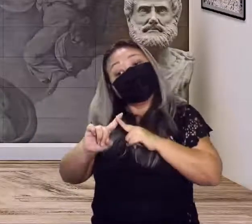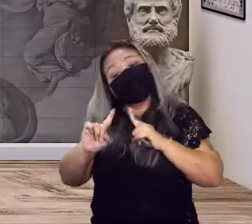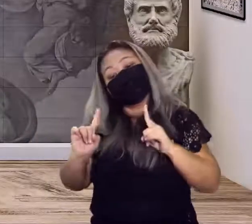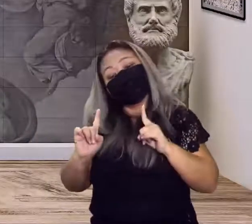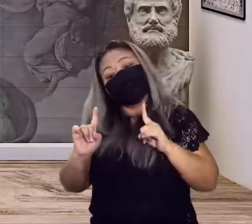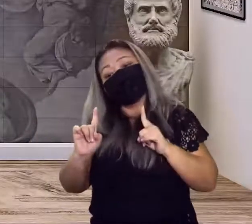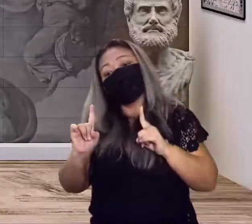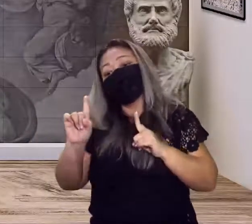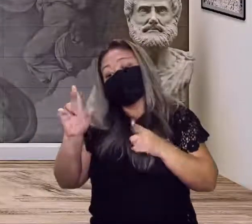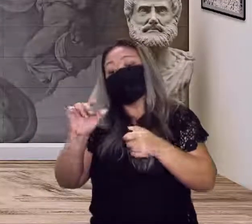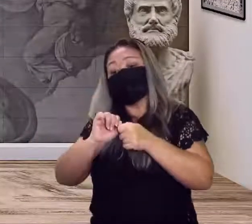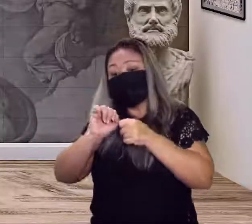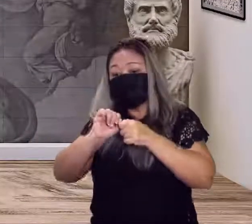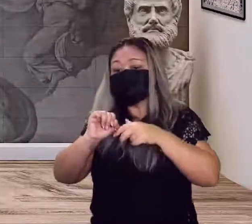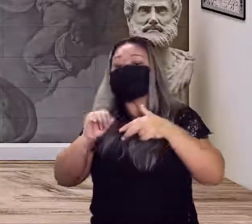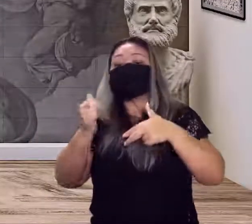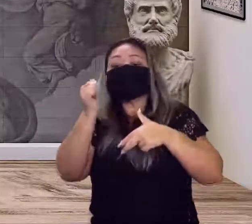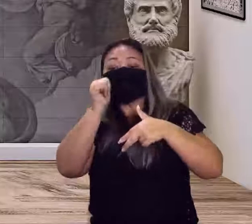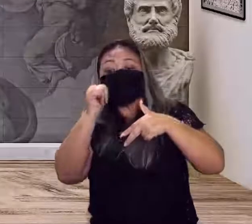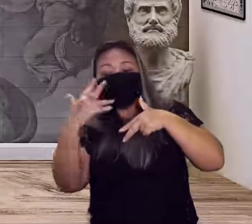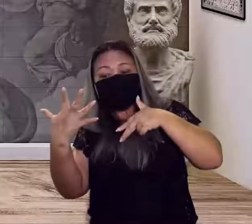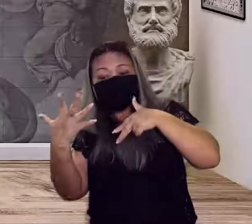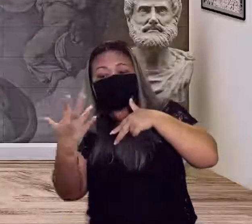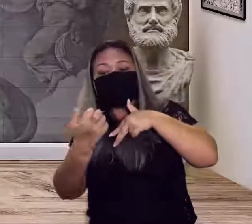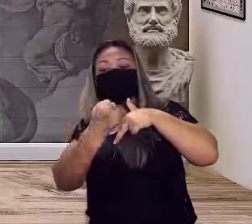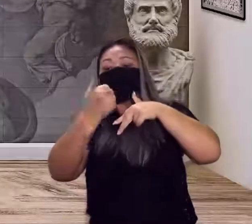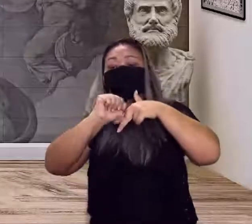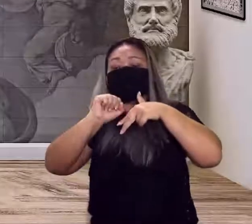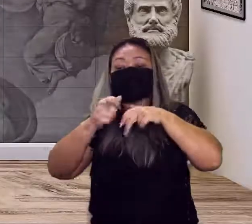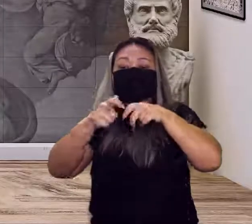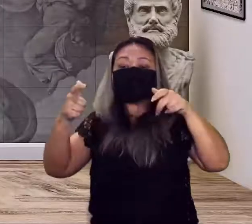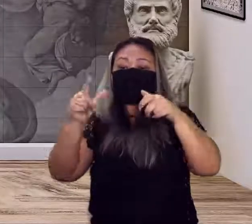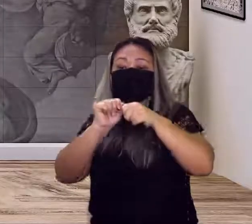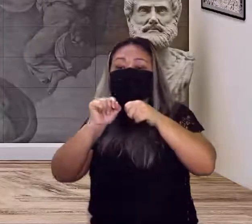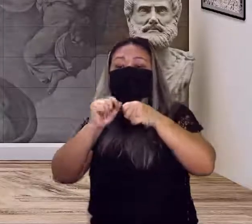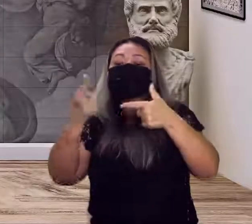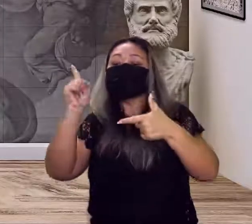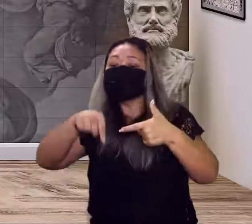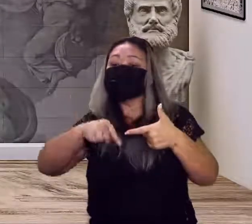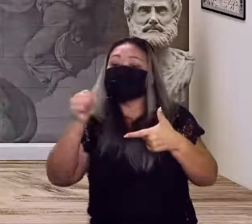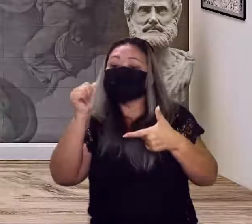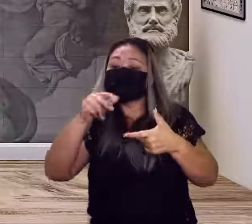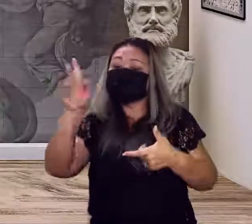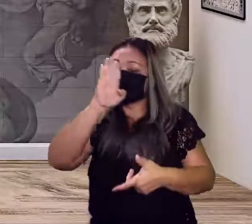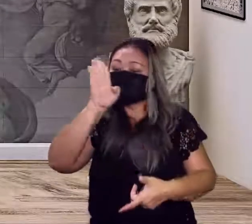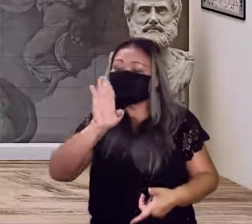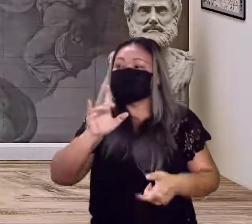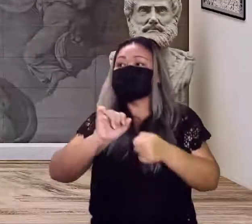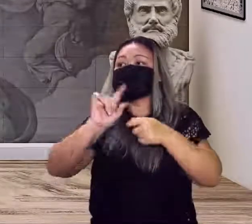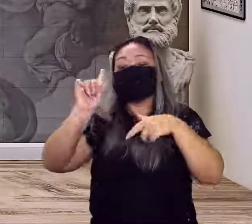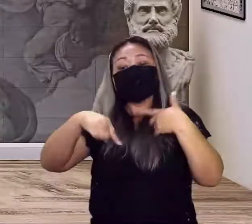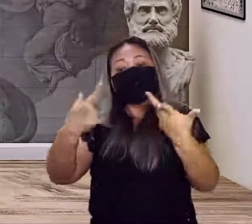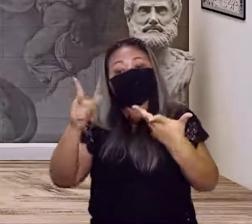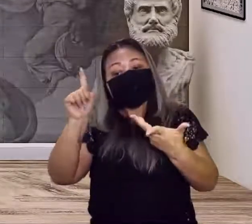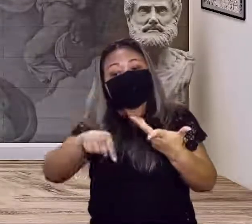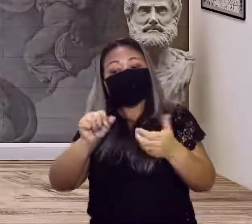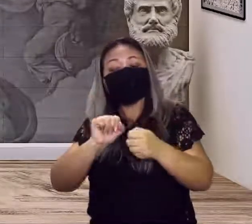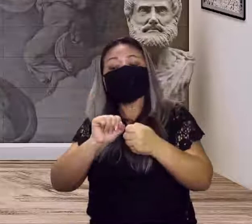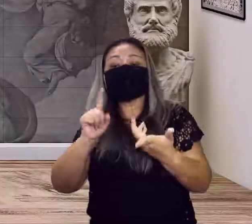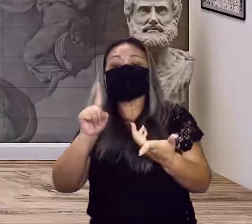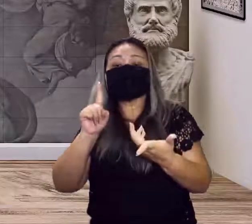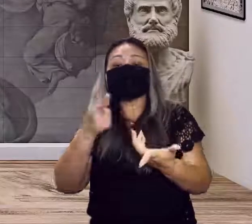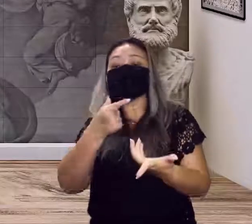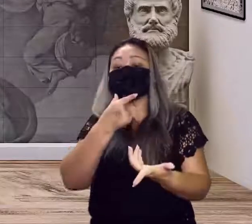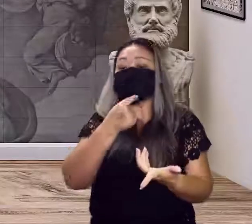o feminicídio aumentou muito, né, no Brasil. Mas é por quê? Tanto o homem quanto a mulher está sujeito a isso, a querer